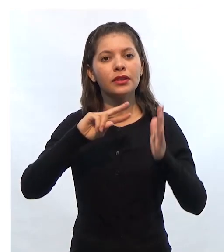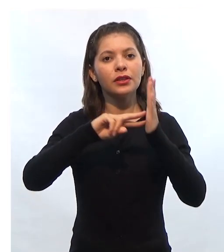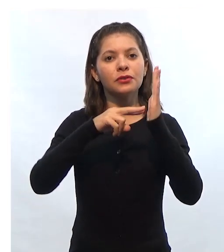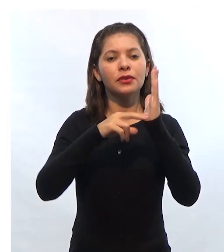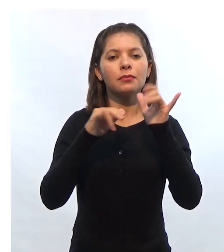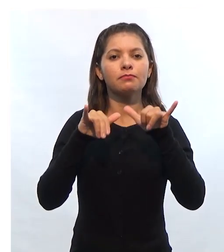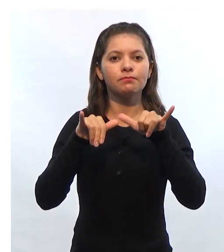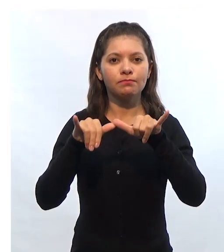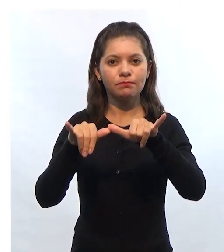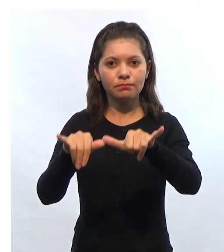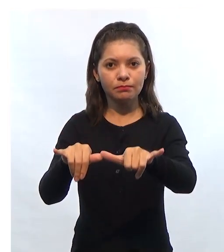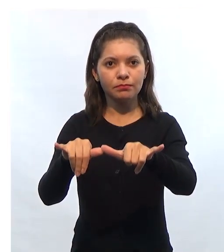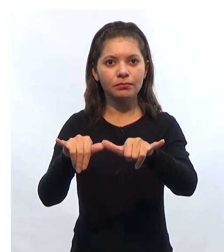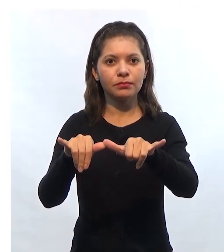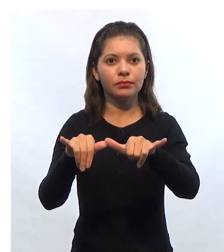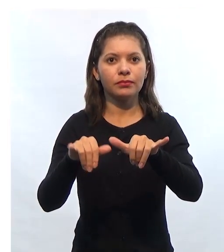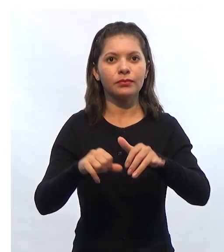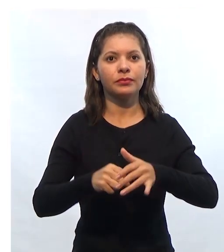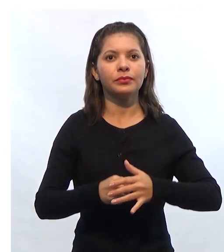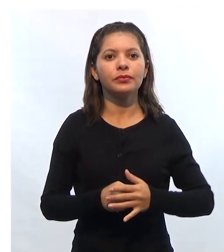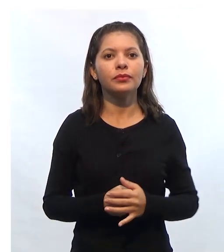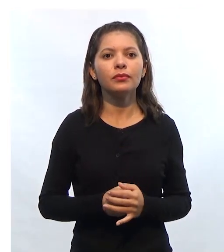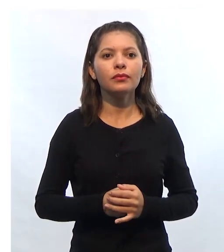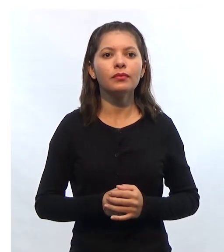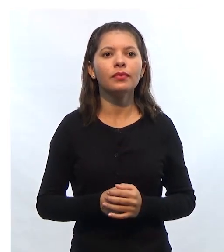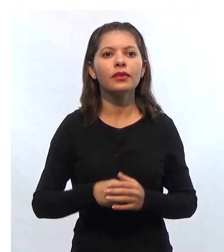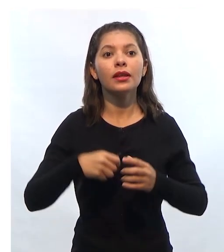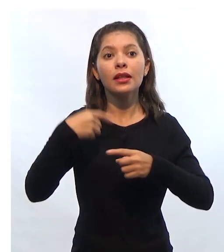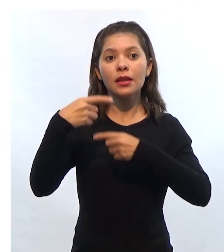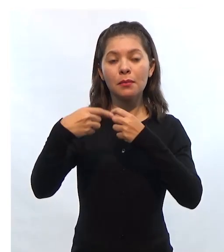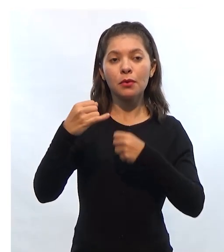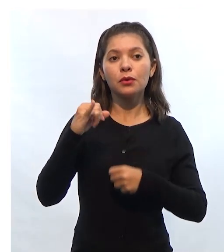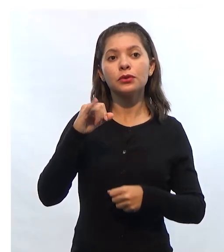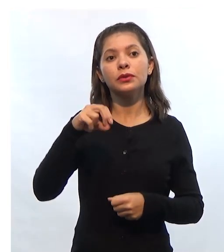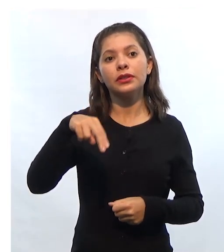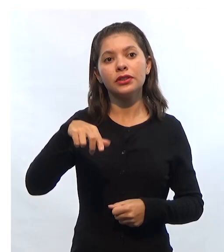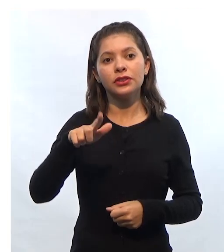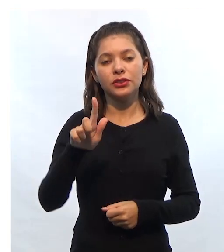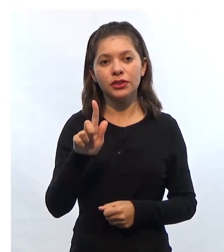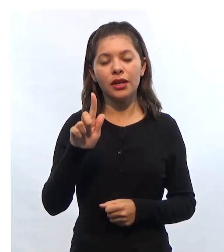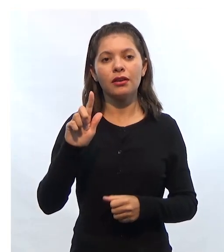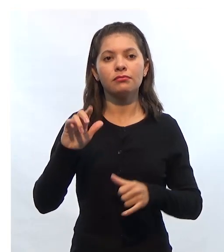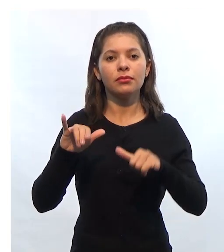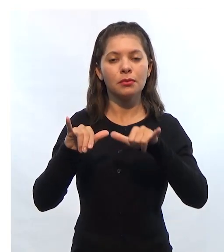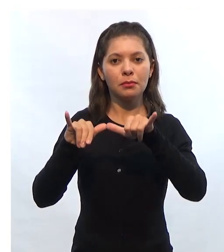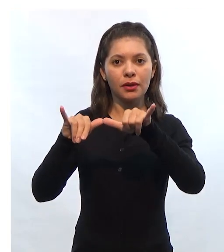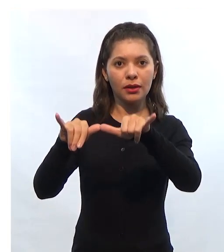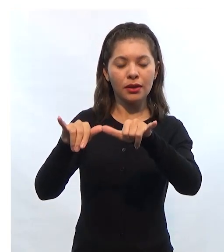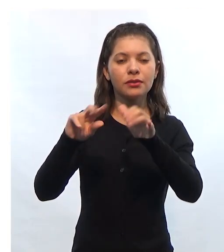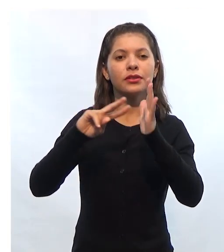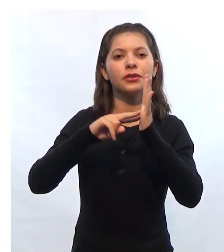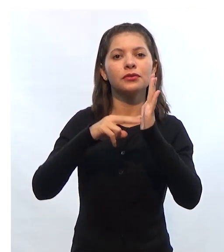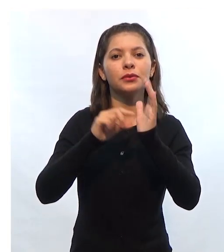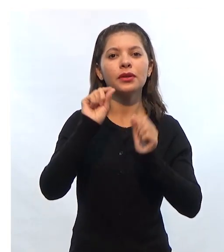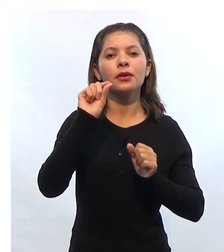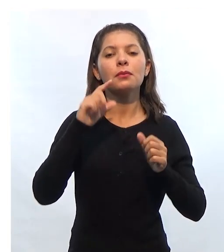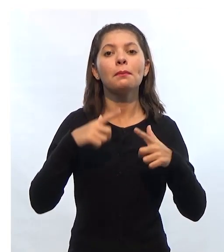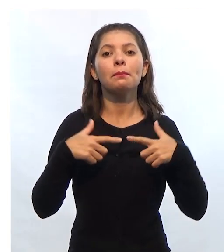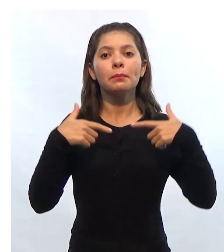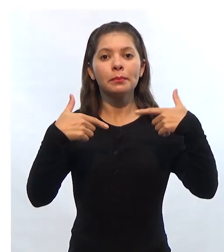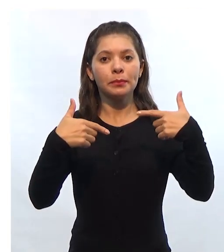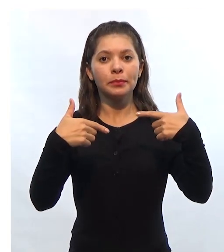significa mercado. O ing, que é esse sufixo que vem após o market, mercado, ele significa uma